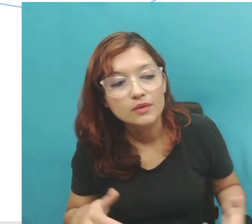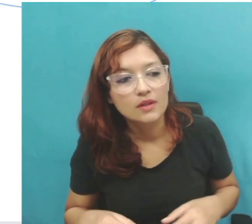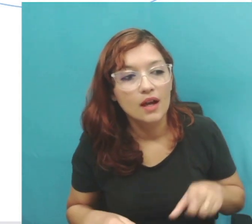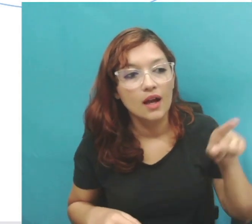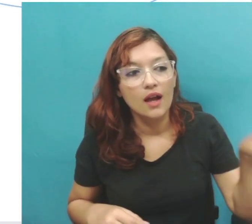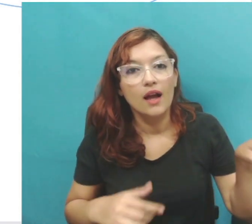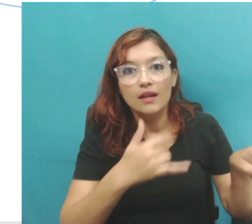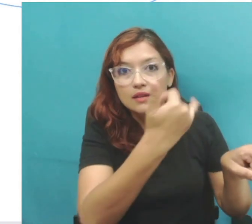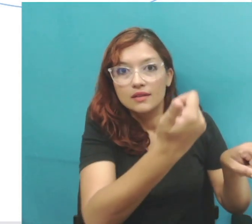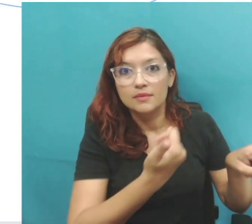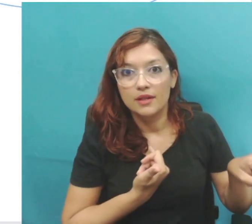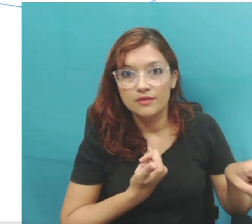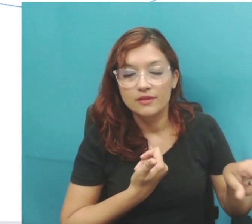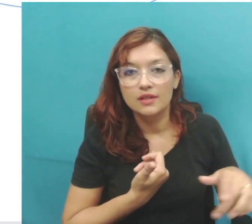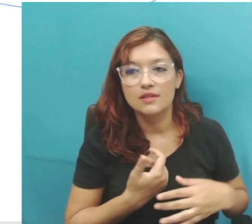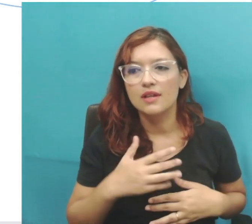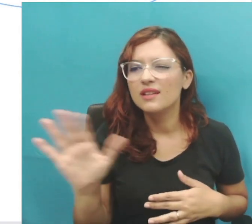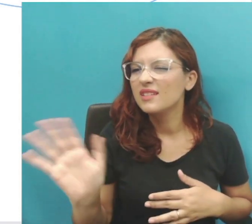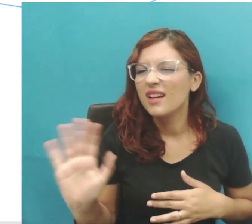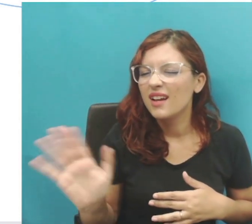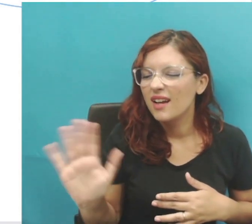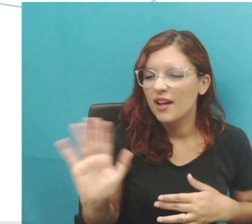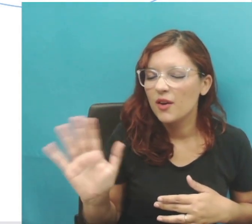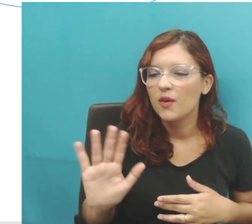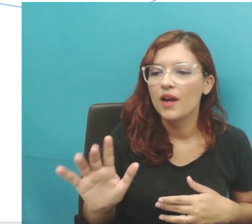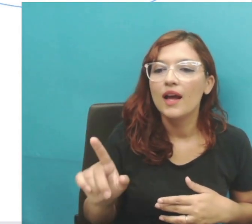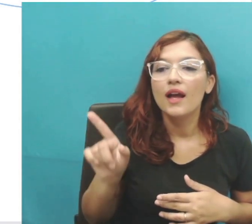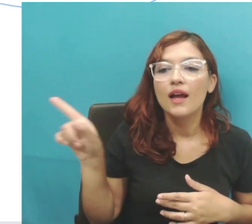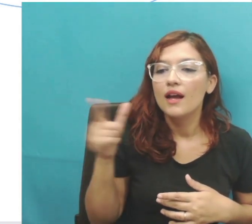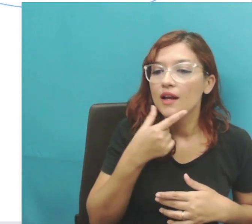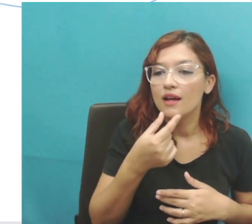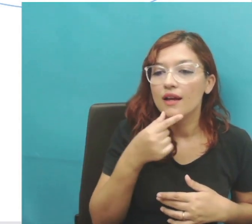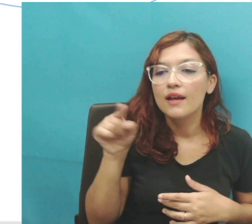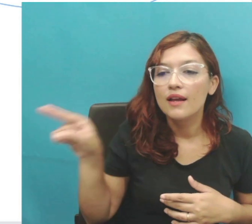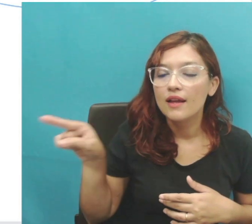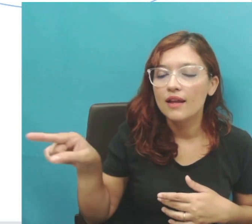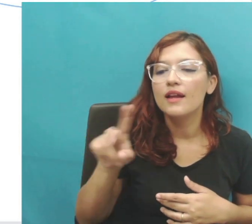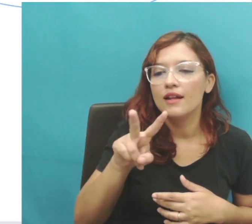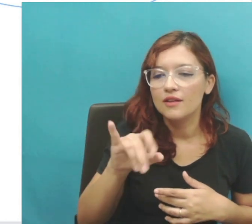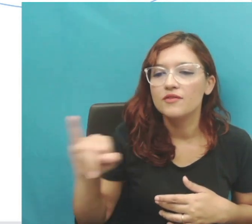pagar a conta. Aí ele me avisa, não,